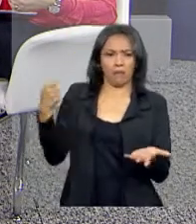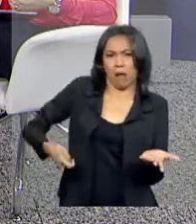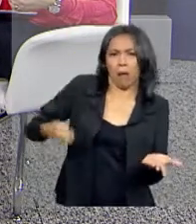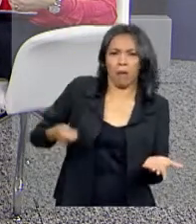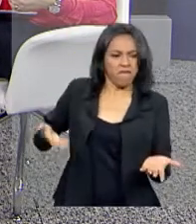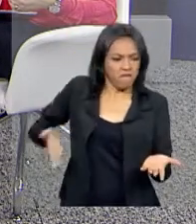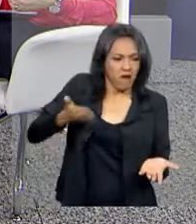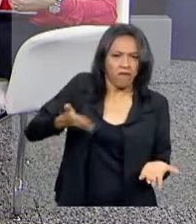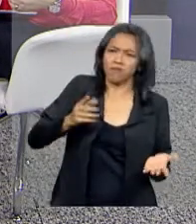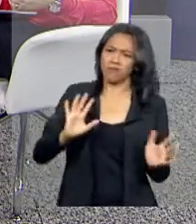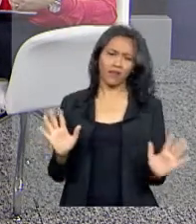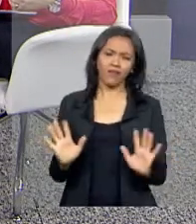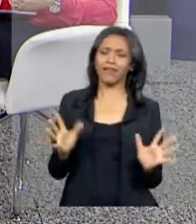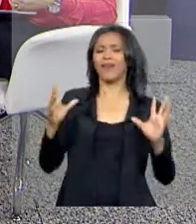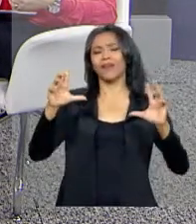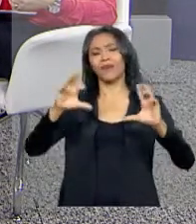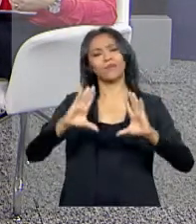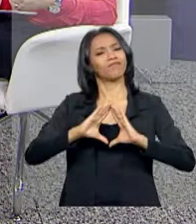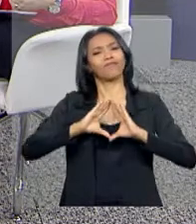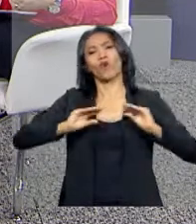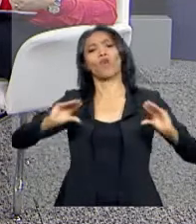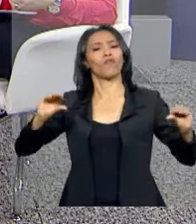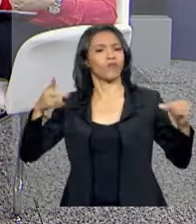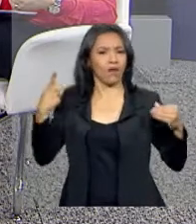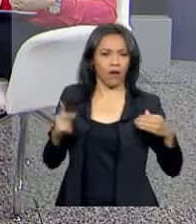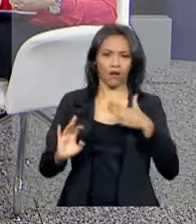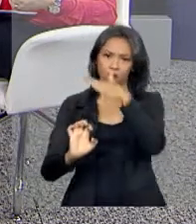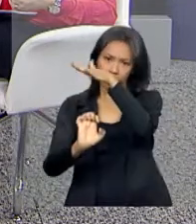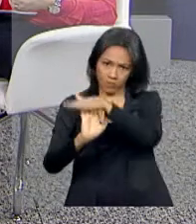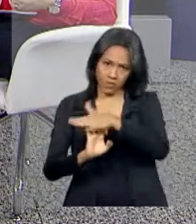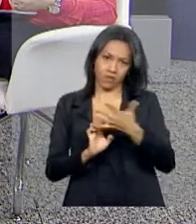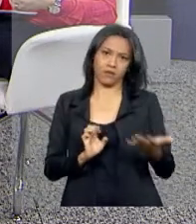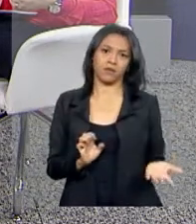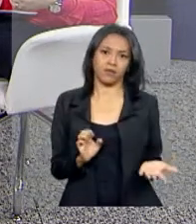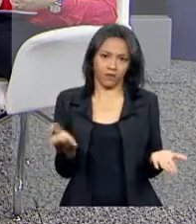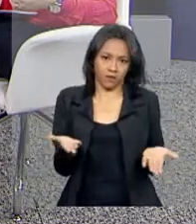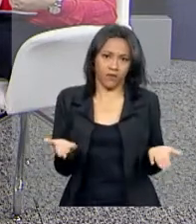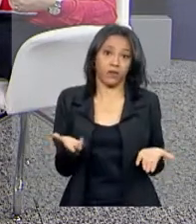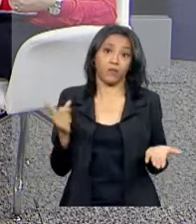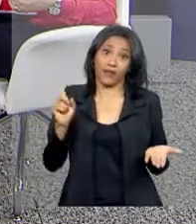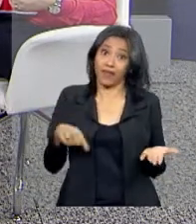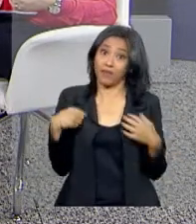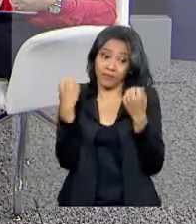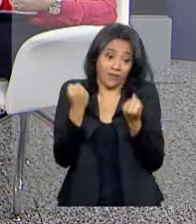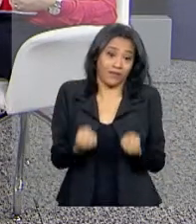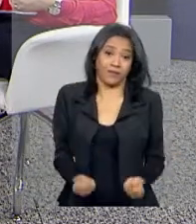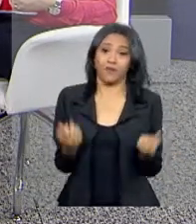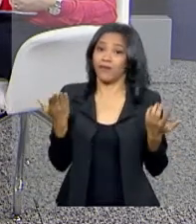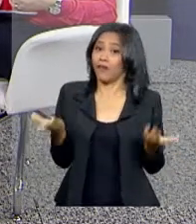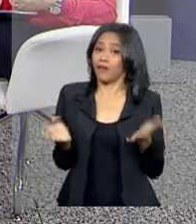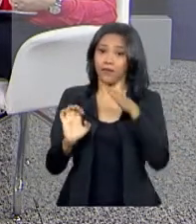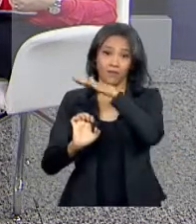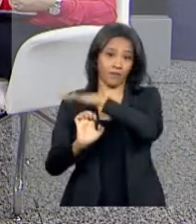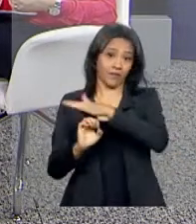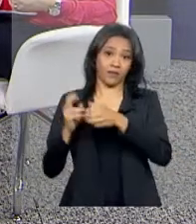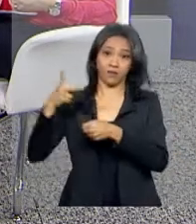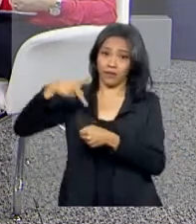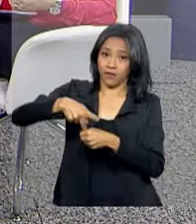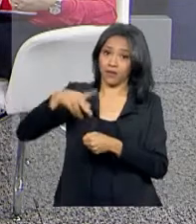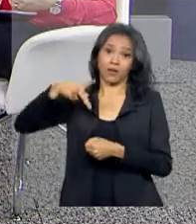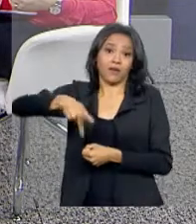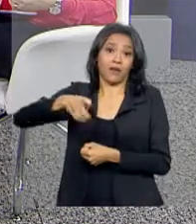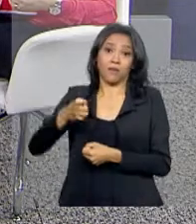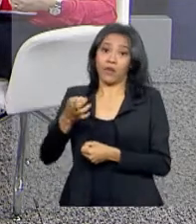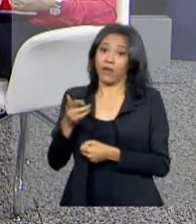fazendo isso em relação a todos os blocos ofertados era uma missão grande demais para a petrobras até porque são